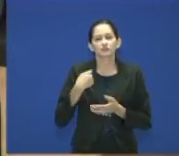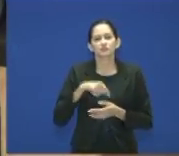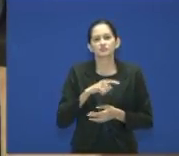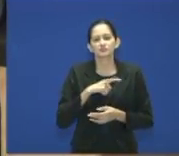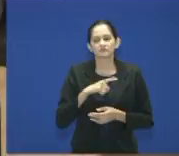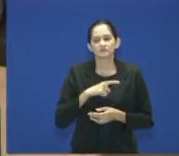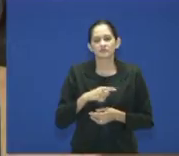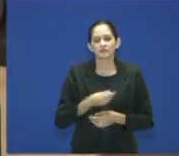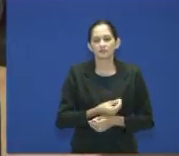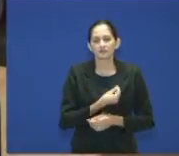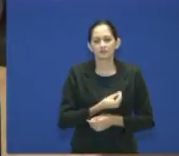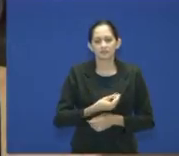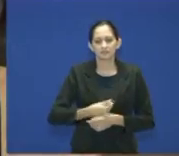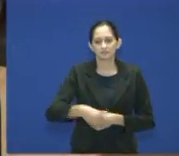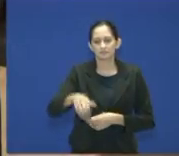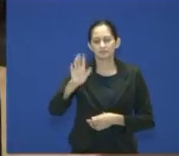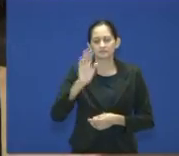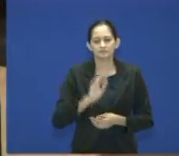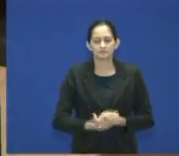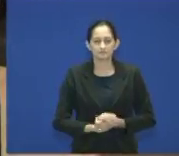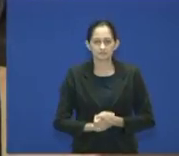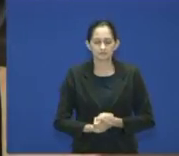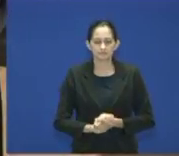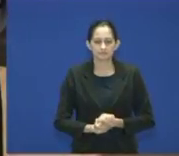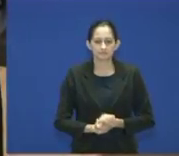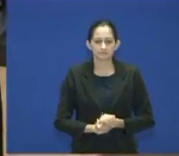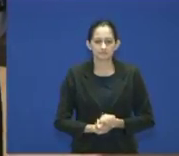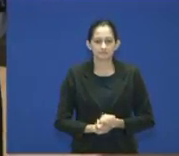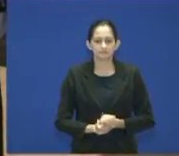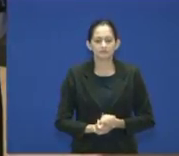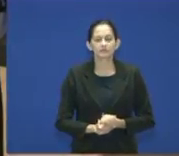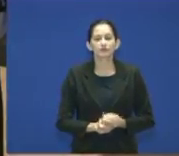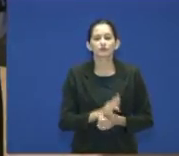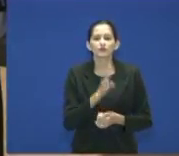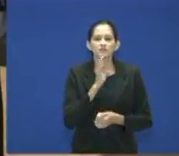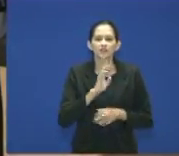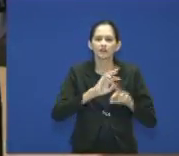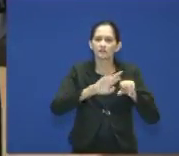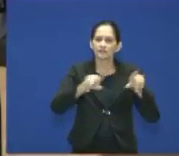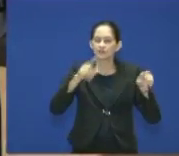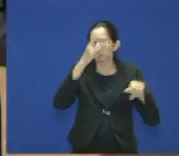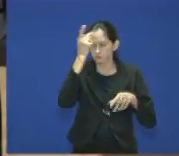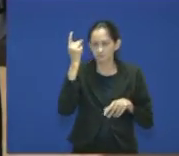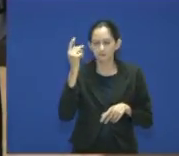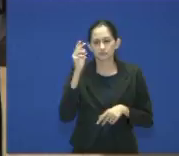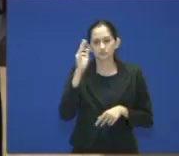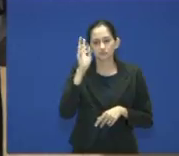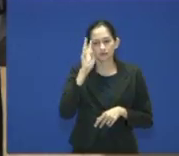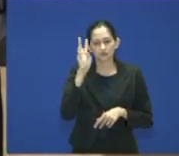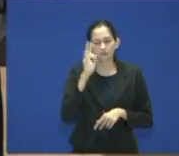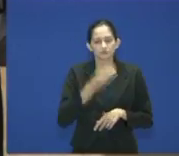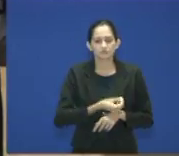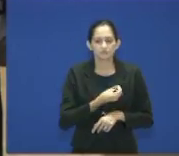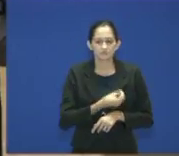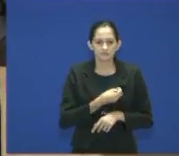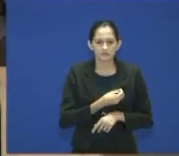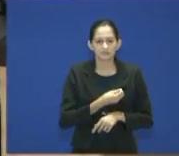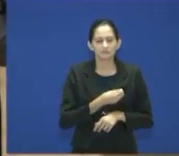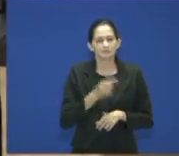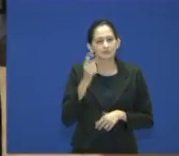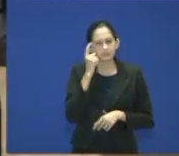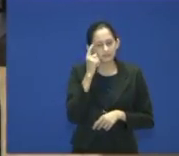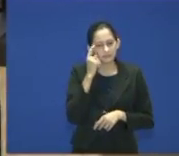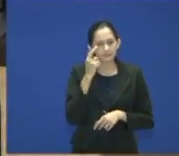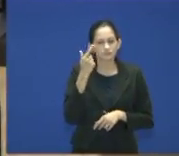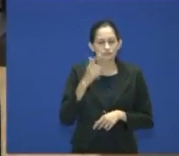toda, inclusive além dela. Conhecemos pessoas com histórias de vida que nos fizeram repensar logo nas